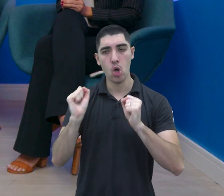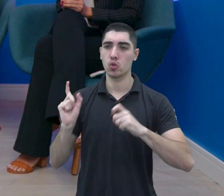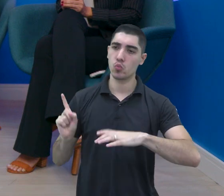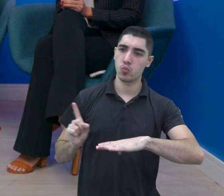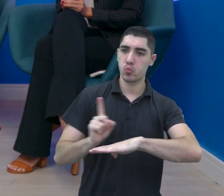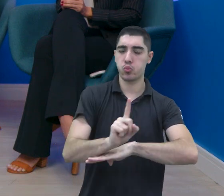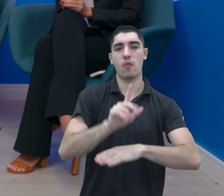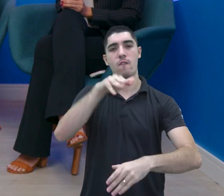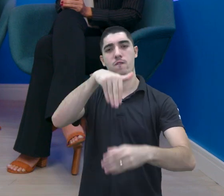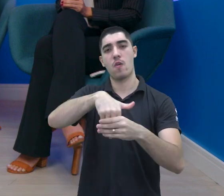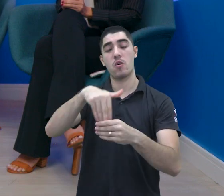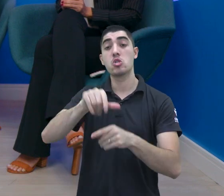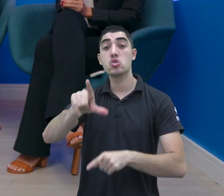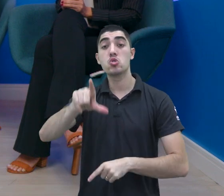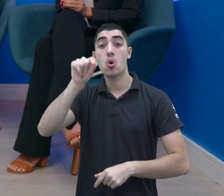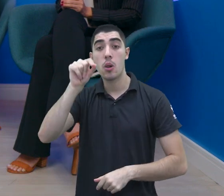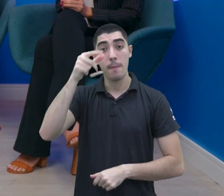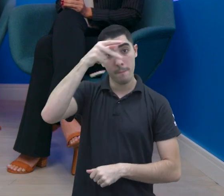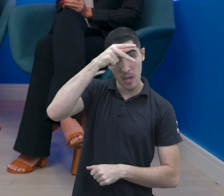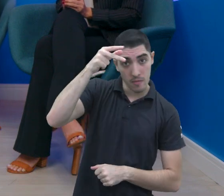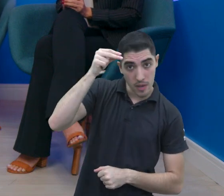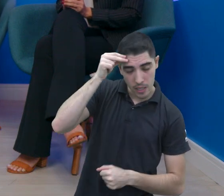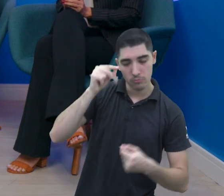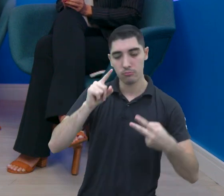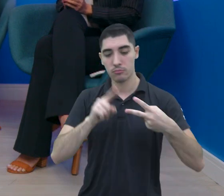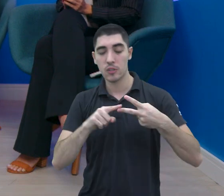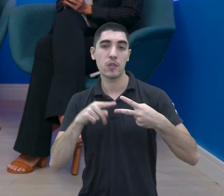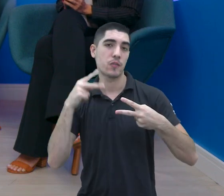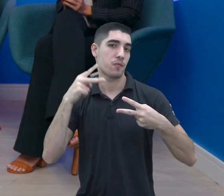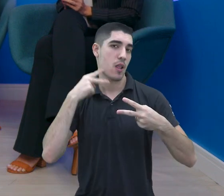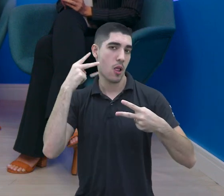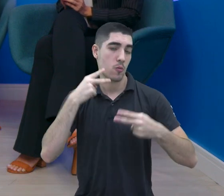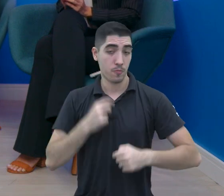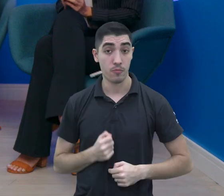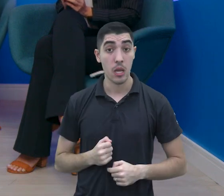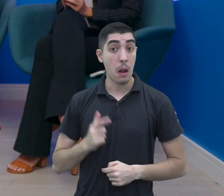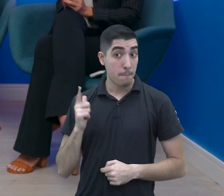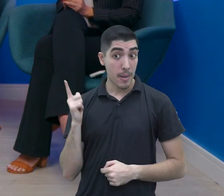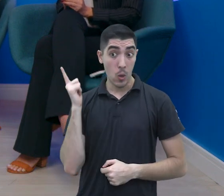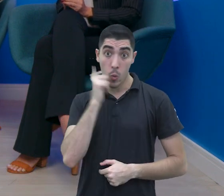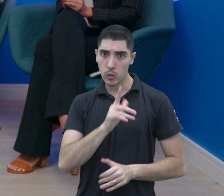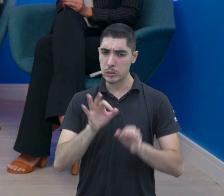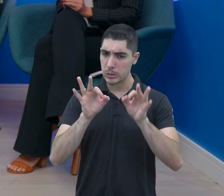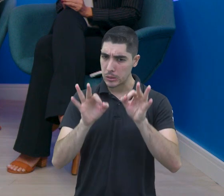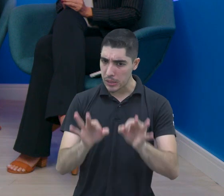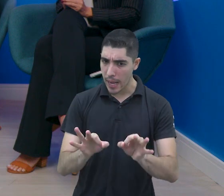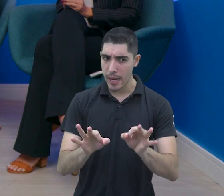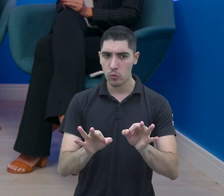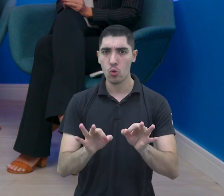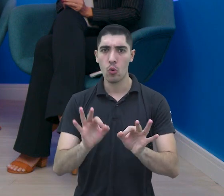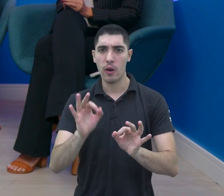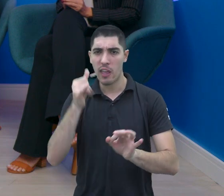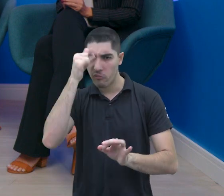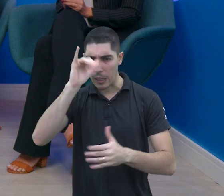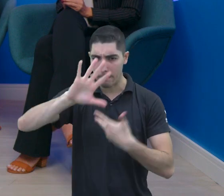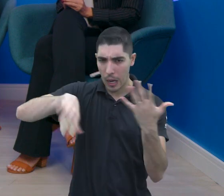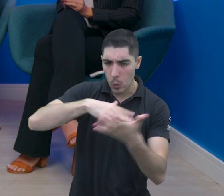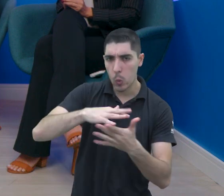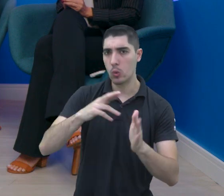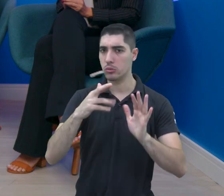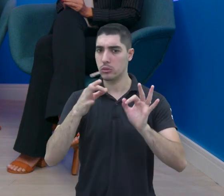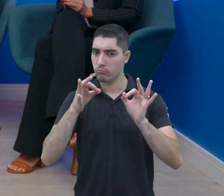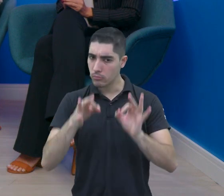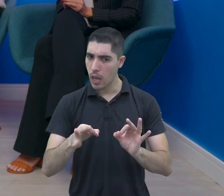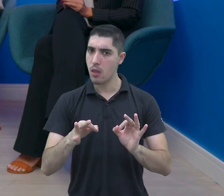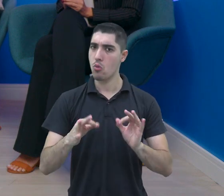Campos poderão ir às urnas para escolher prefeito e vereador. Para que tudo aconteça de forma segura e organizada nesse dia,